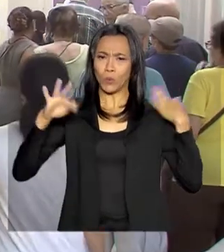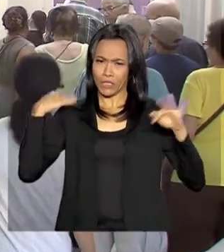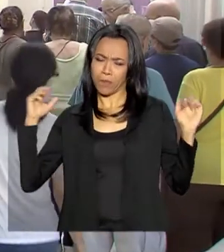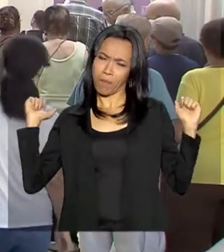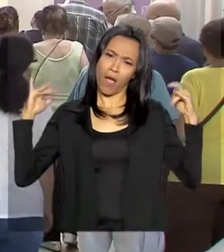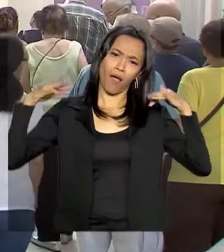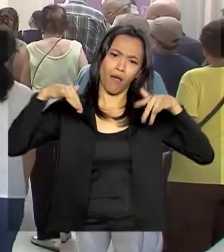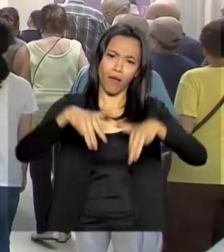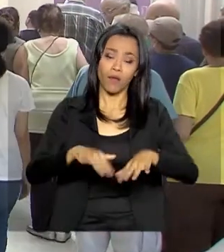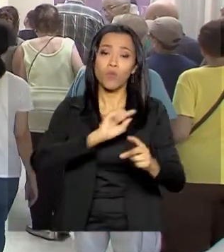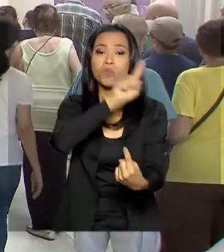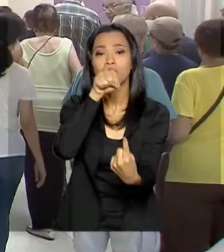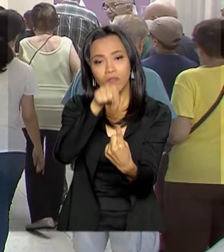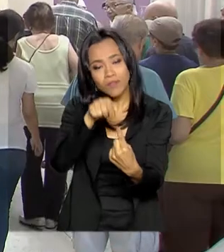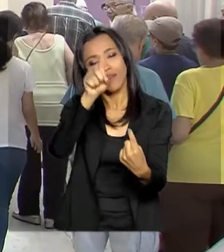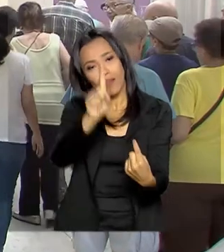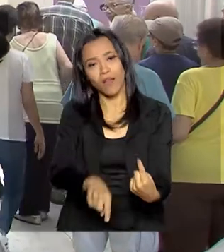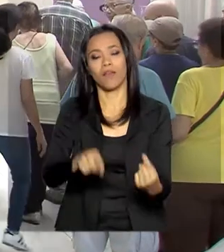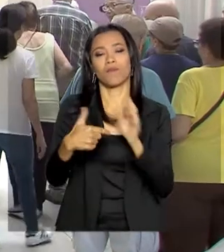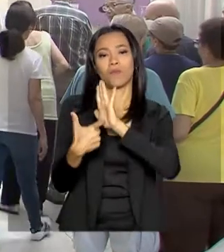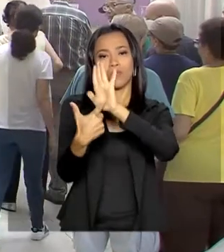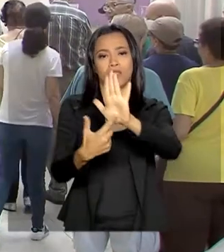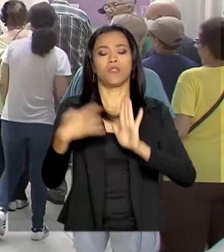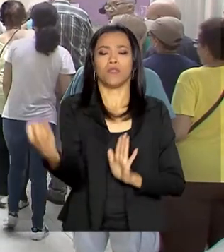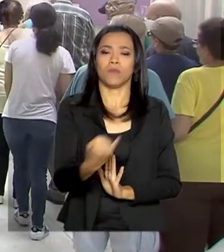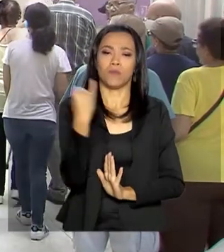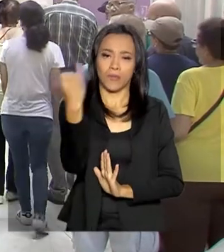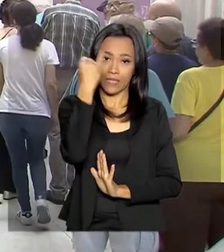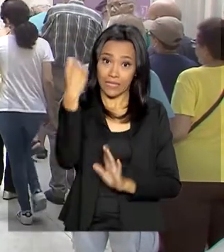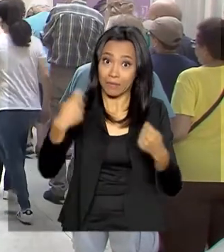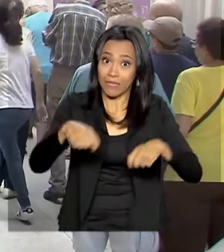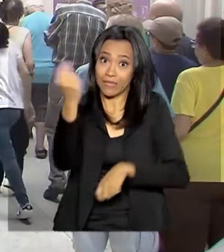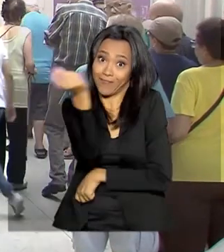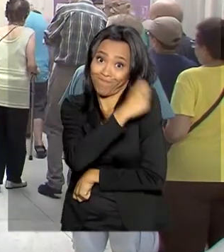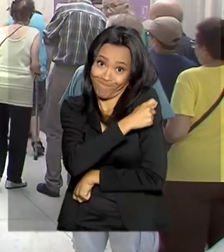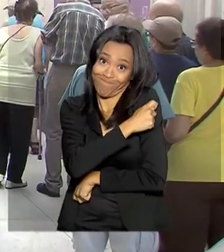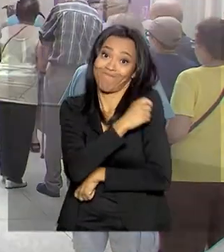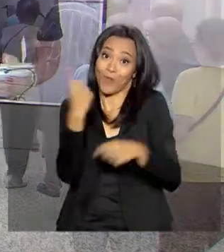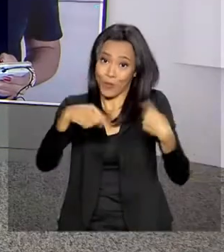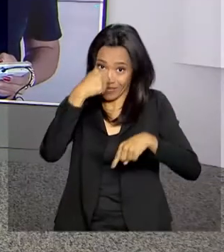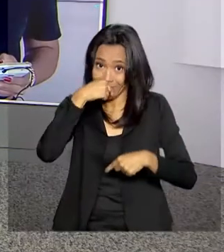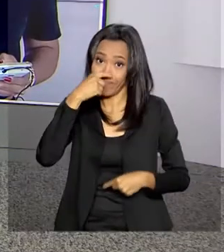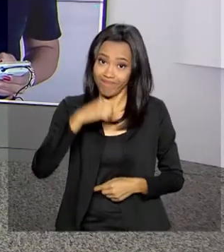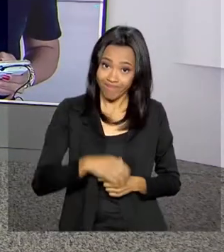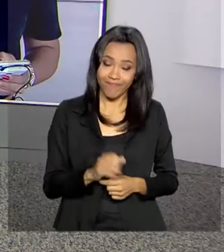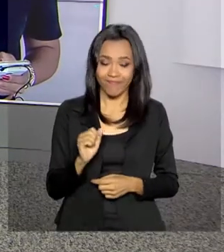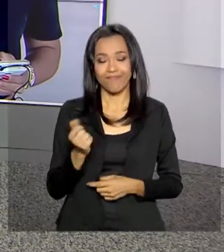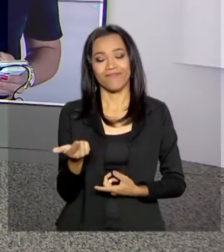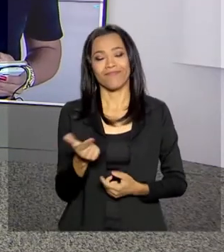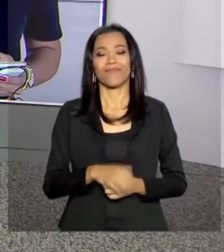tem exatamente o objetivo de mostrar a importância da imunização. Carla? Tá certo, Marcelo. Muito obrigado.